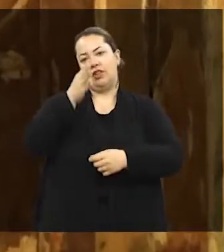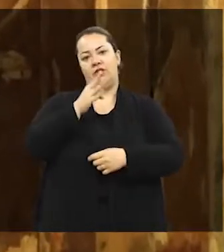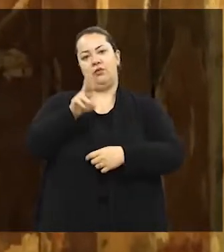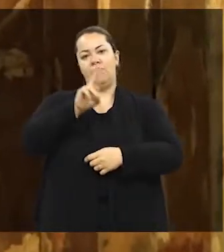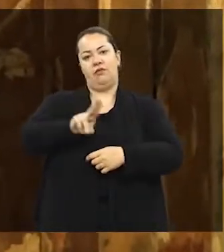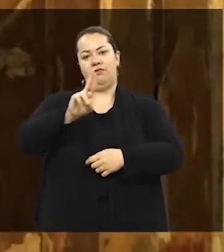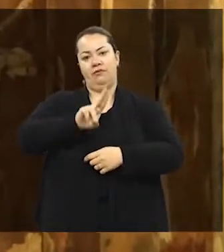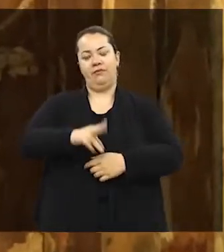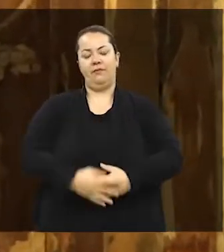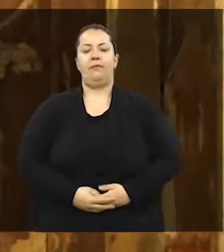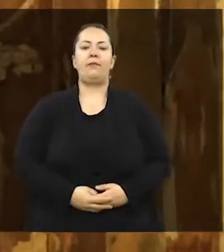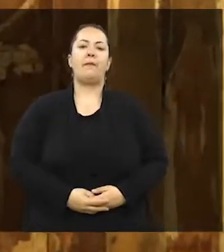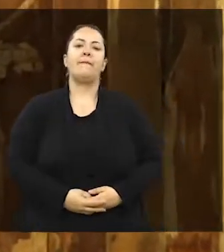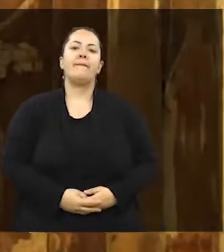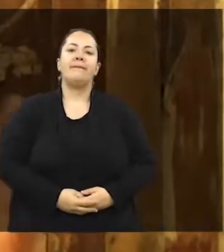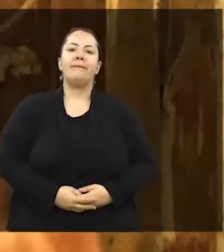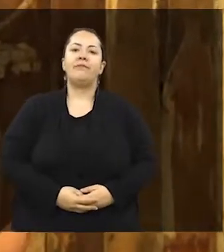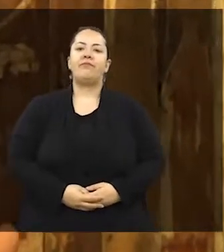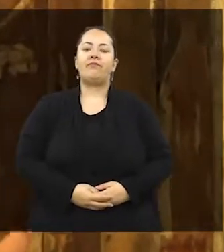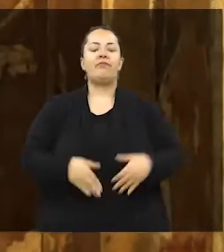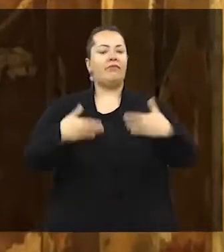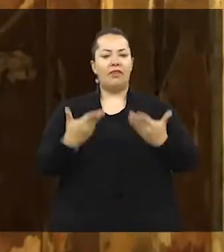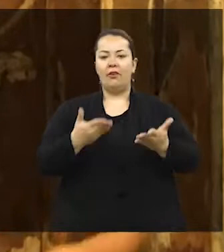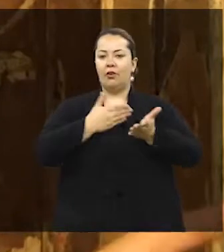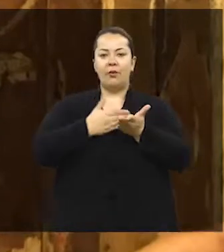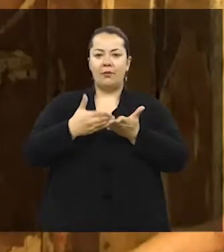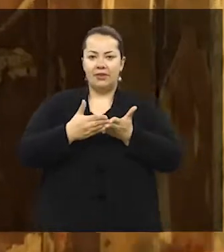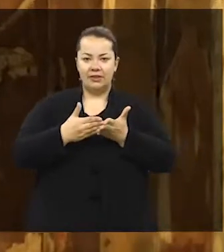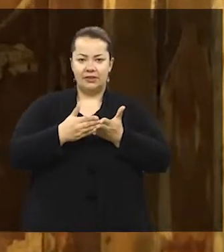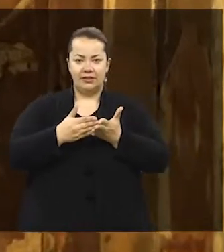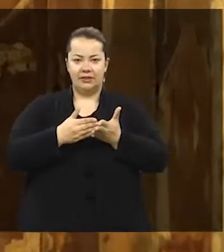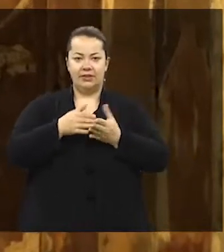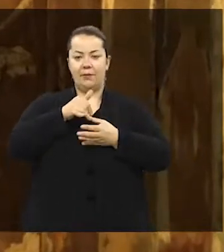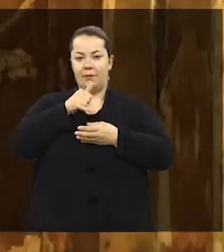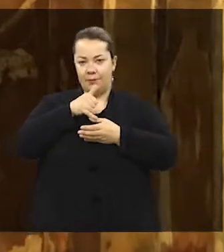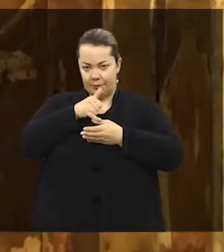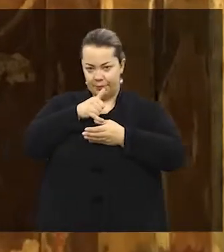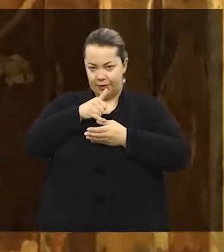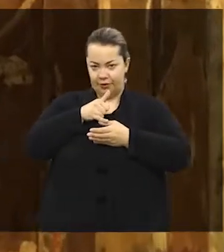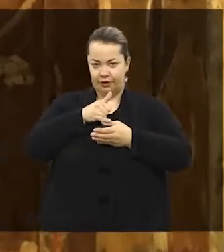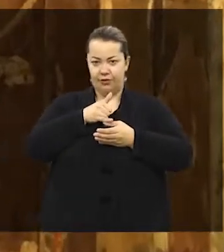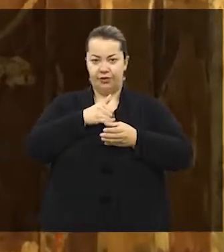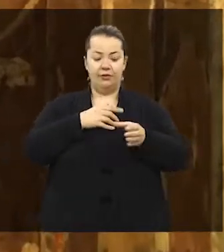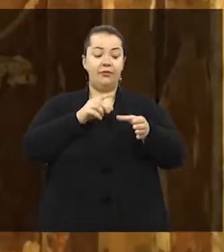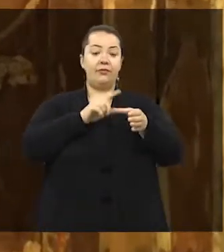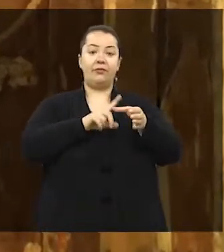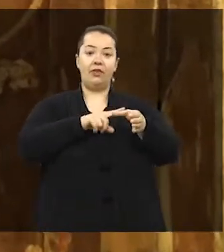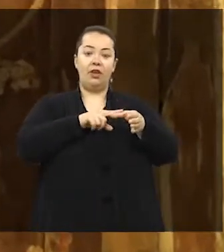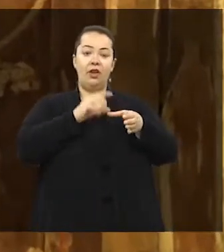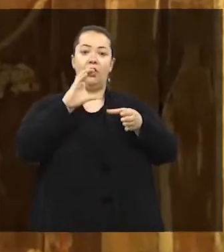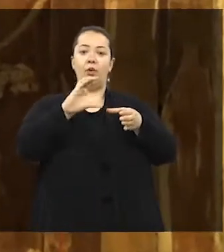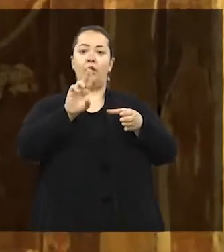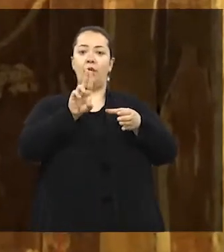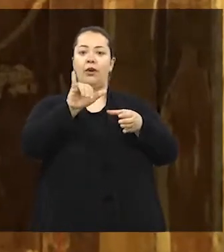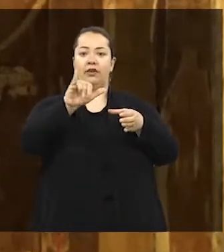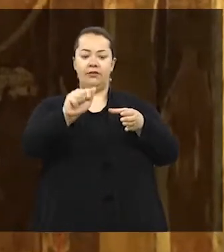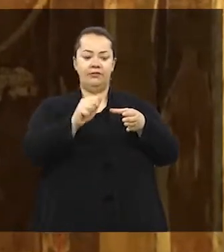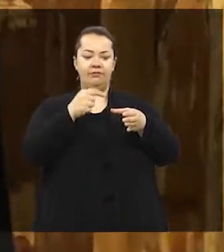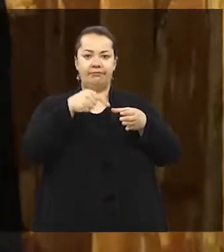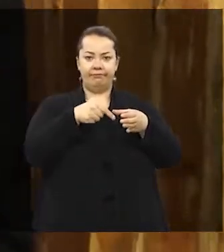mecanizados também e vão batendo até o final da cancha e elas ficam prontas para o